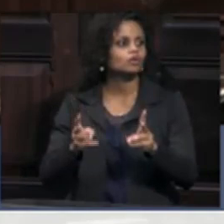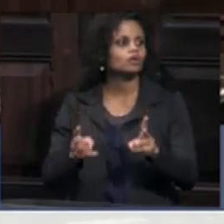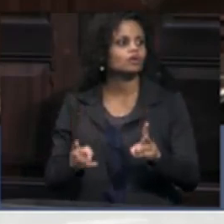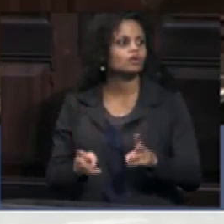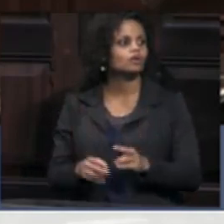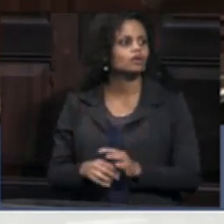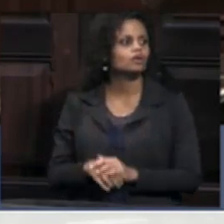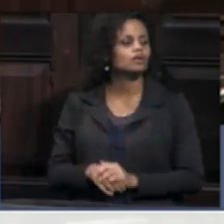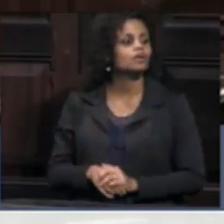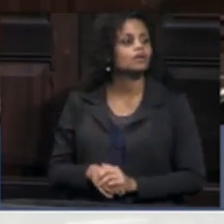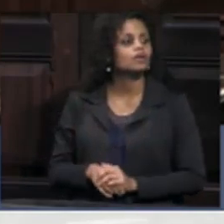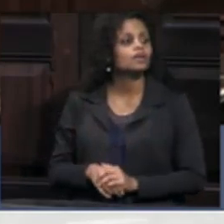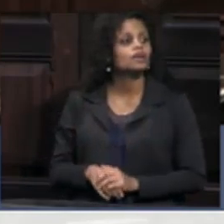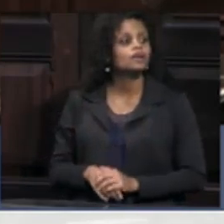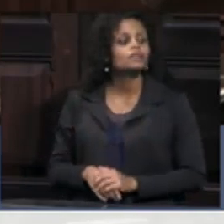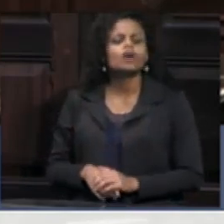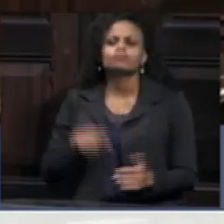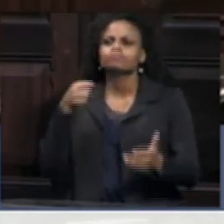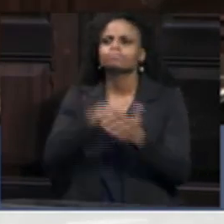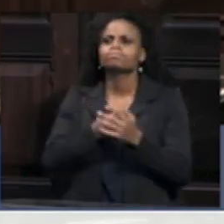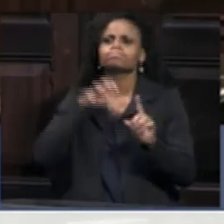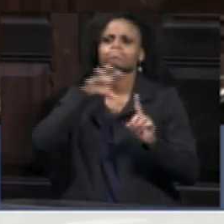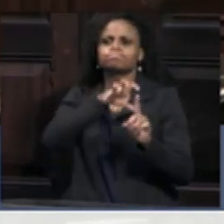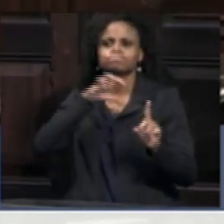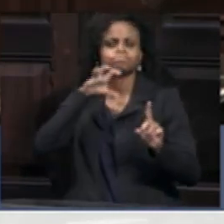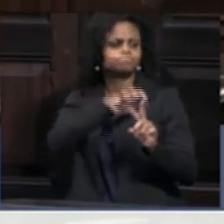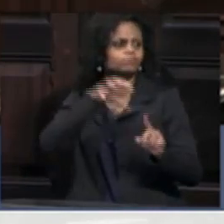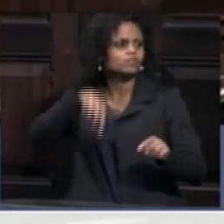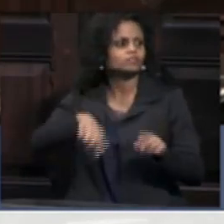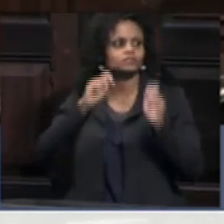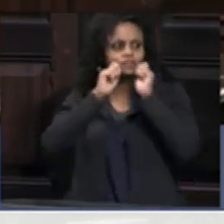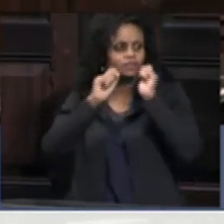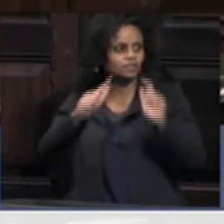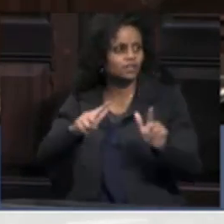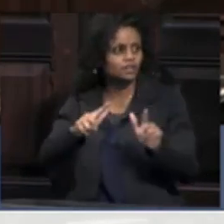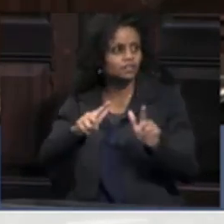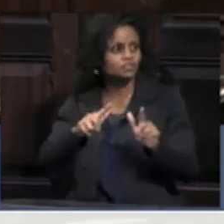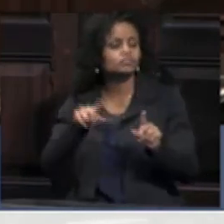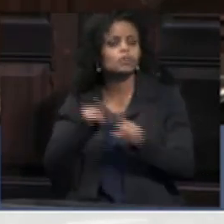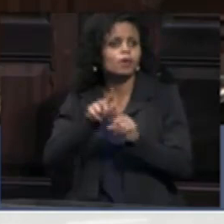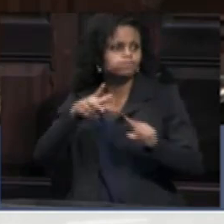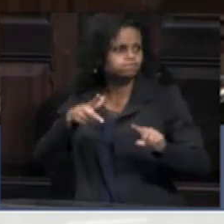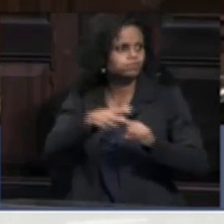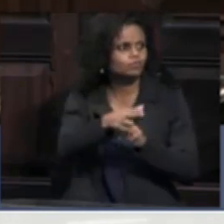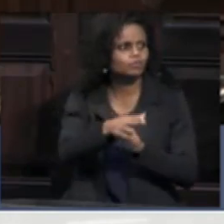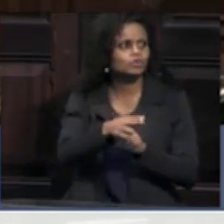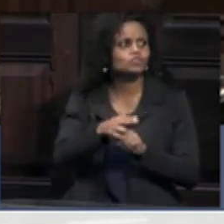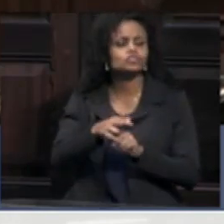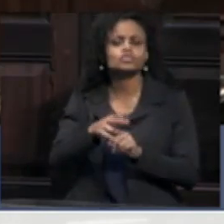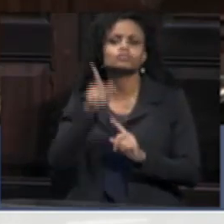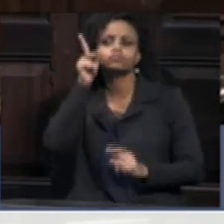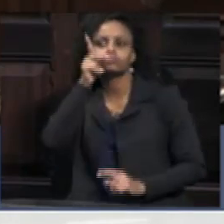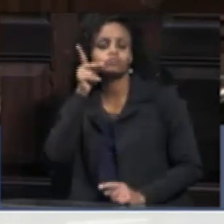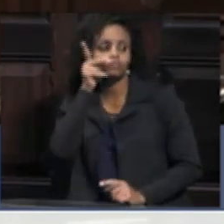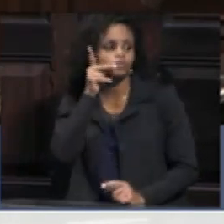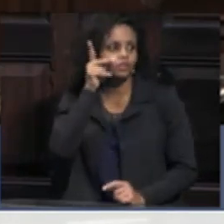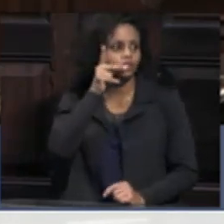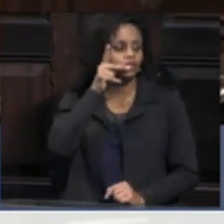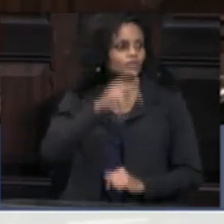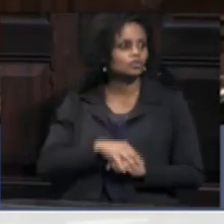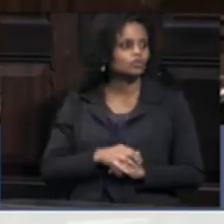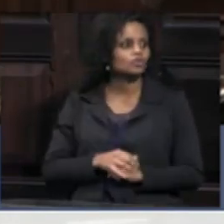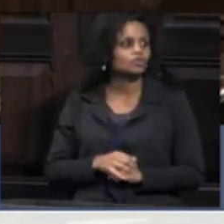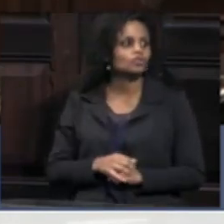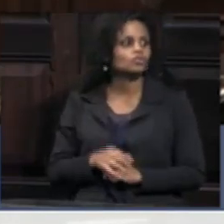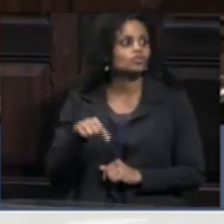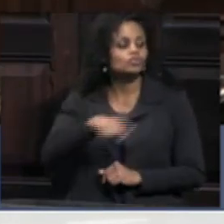continuar fazendo pressão aqui dentro da casa e obstruindo o plenário para que